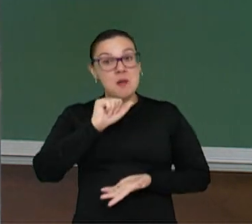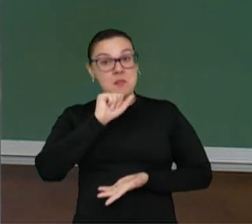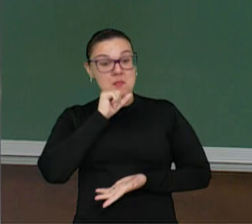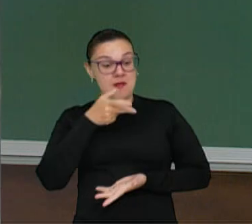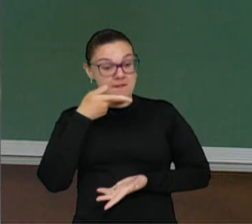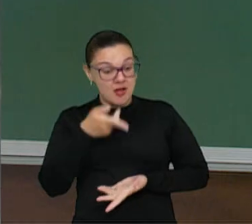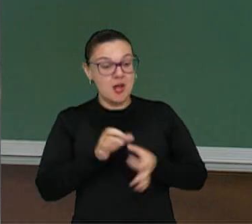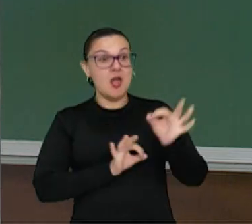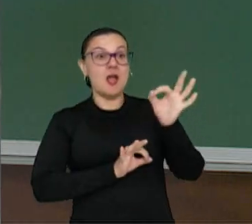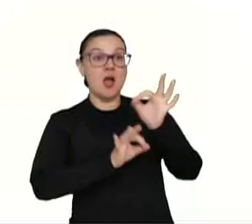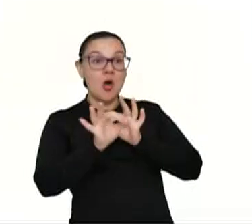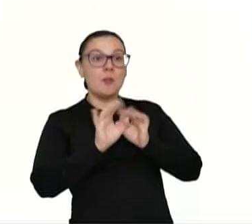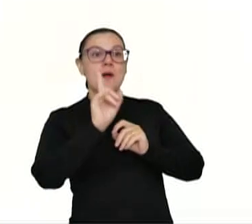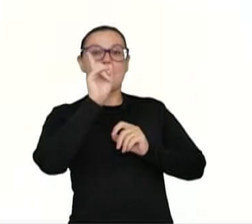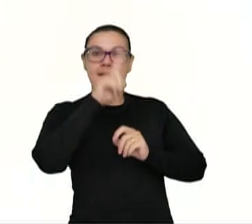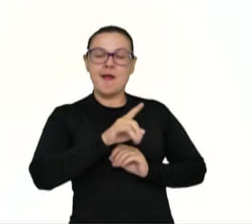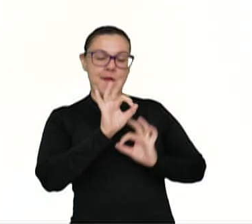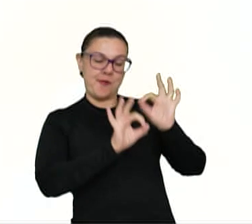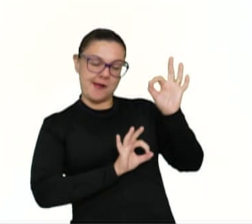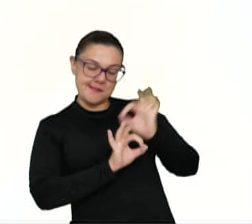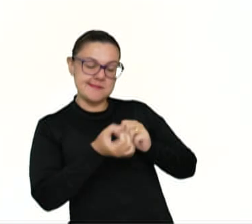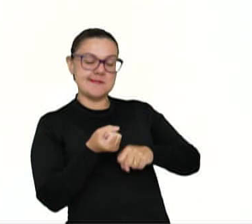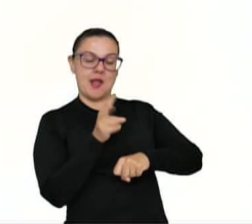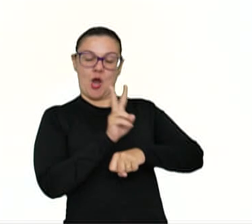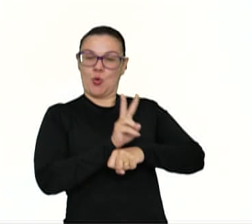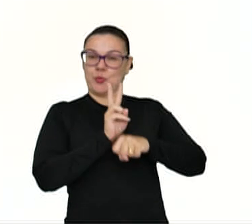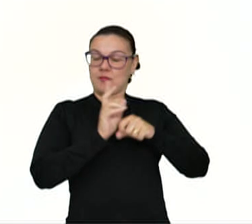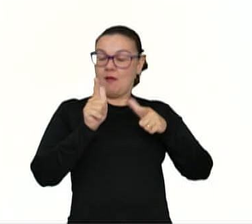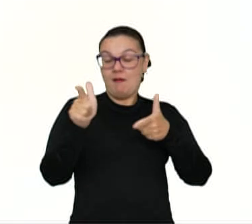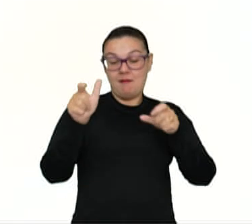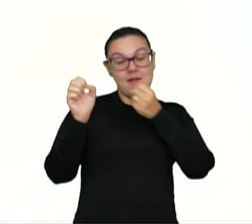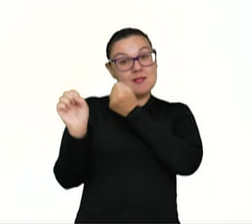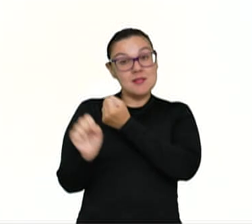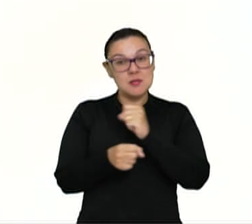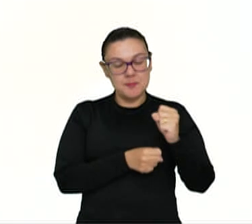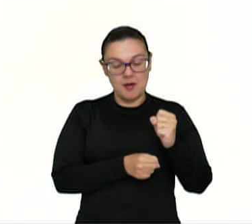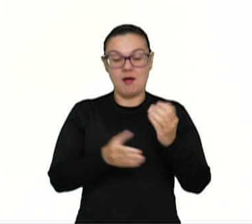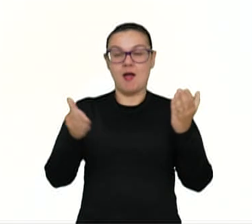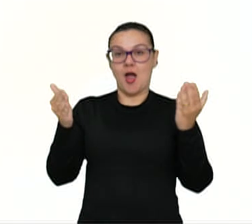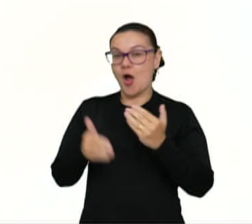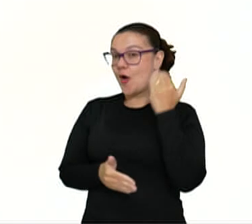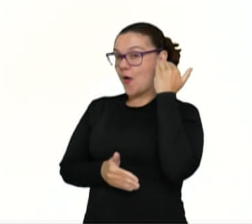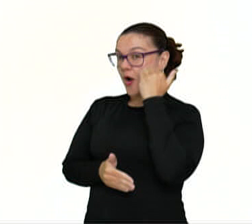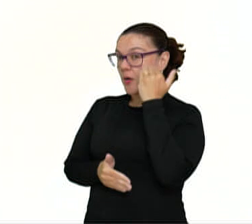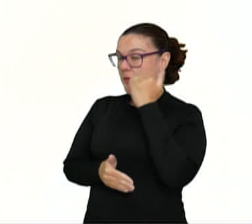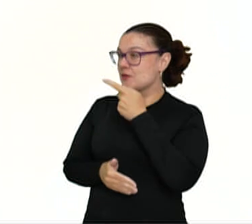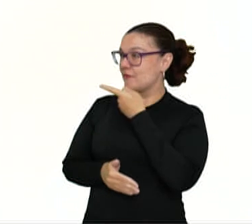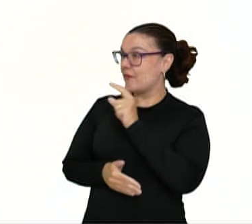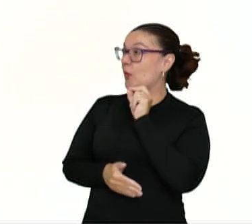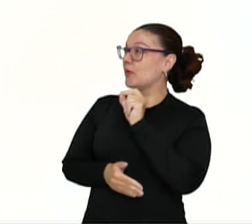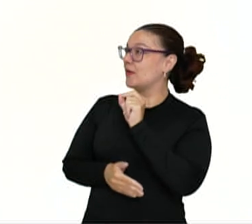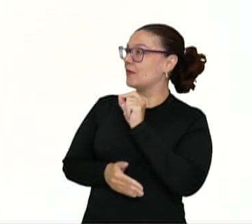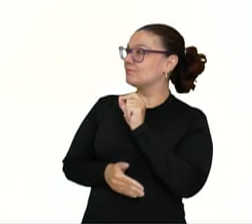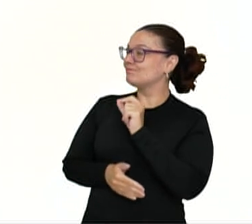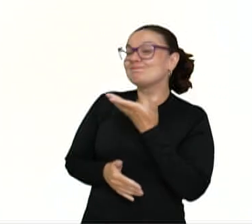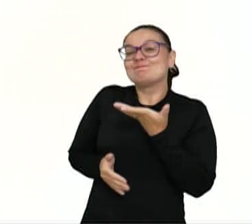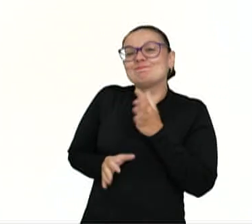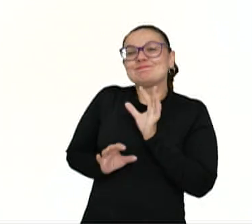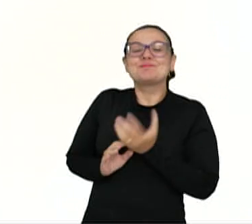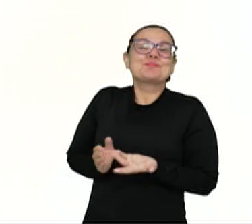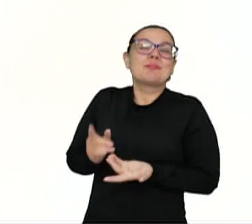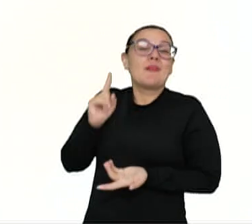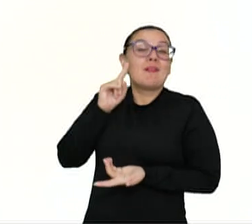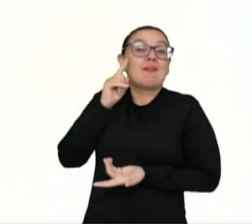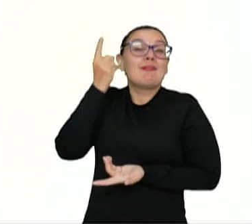a arrumar como organizar, como cuidar, como limpar. Já o menino se refere a arrumar como arranjar,